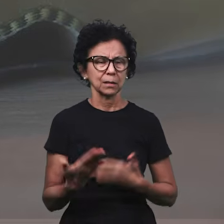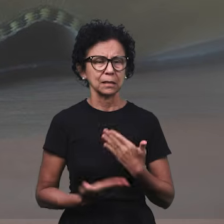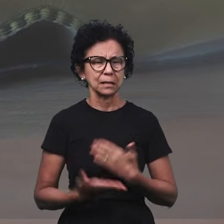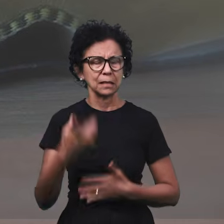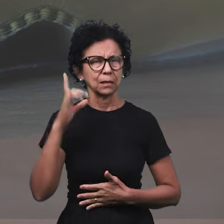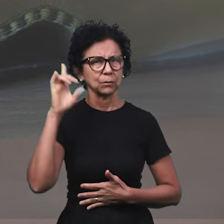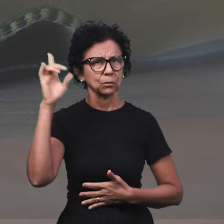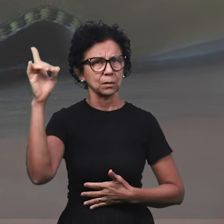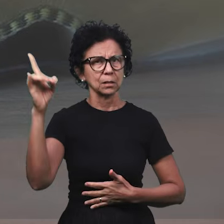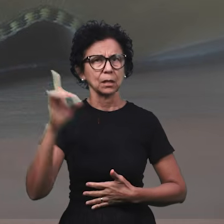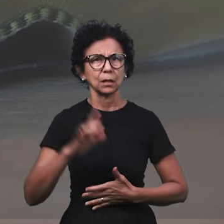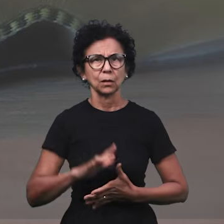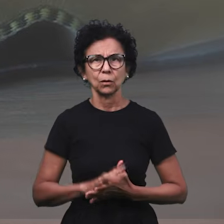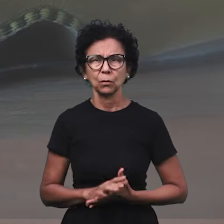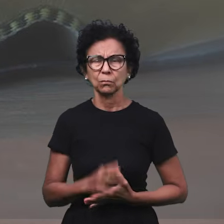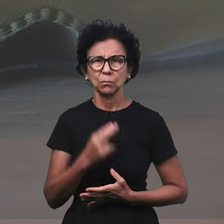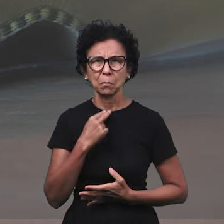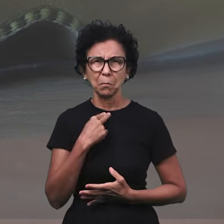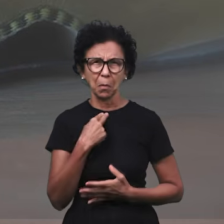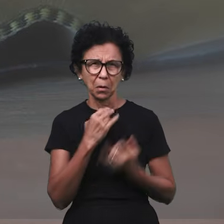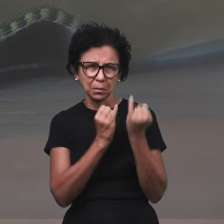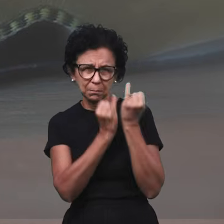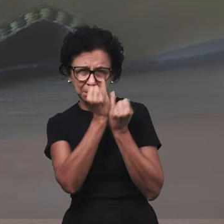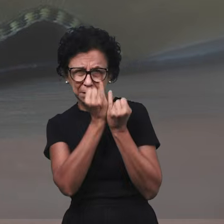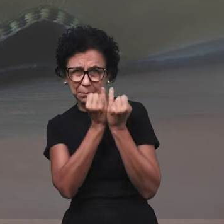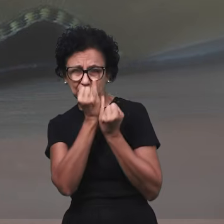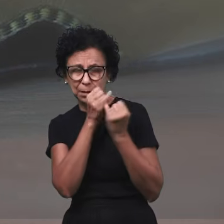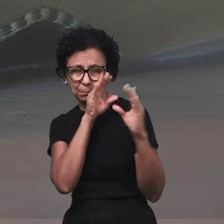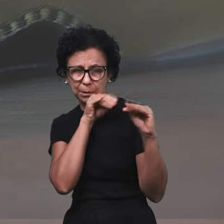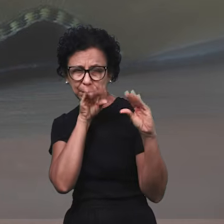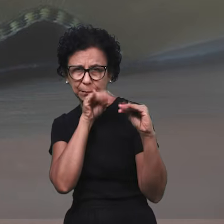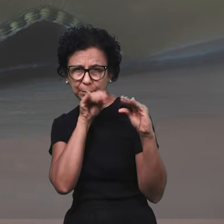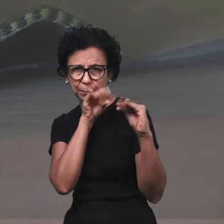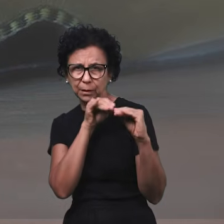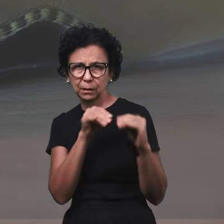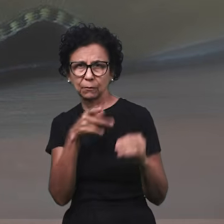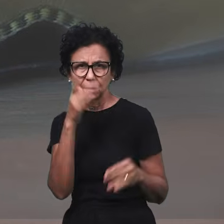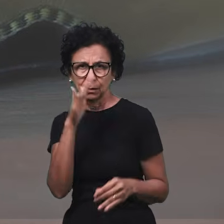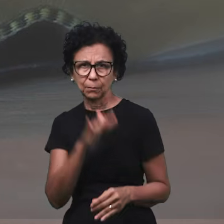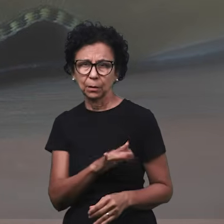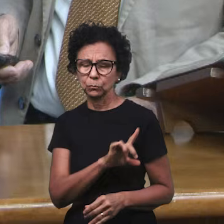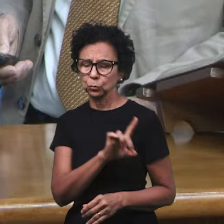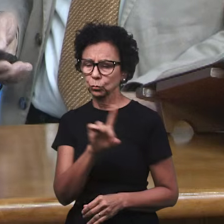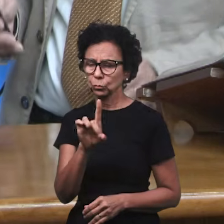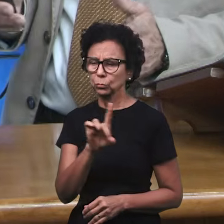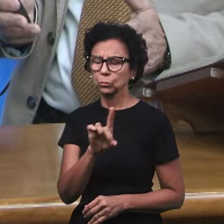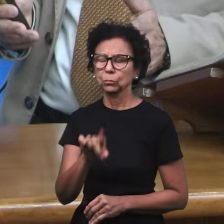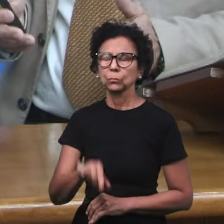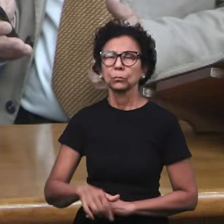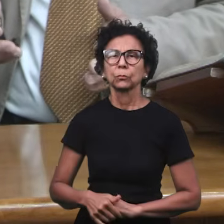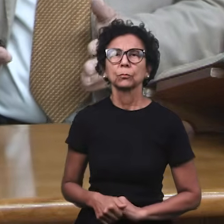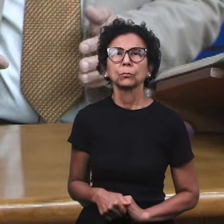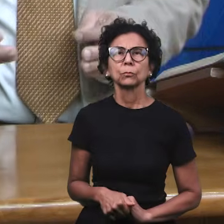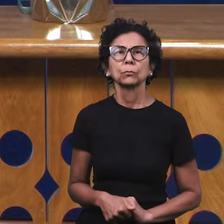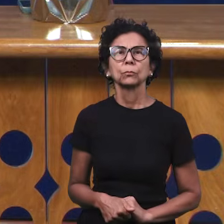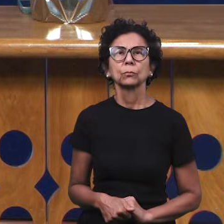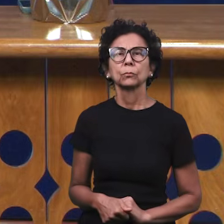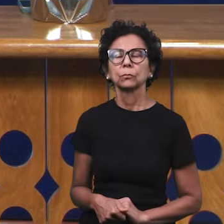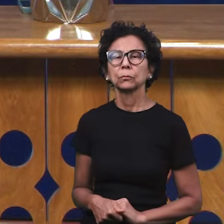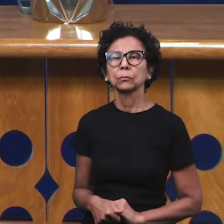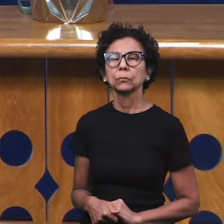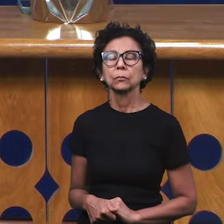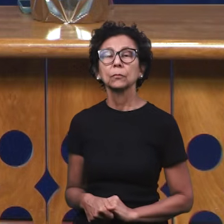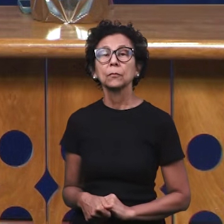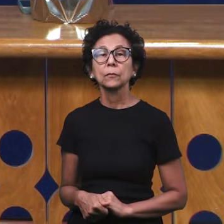convém contender, mas sim ser manso para com todos, apto para ensinar, sofredor. Os irmãos observem